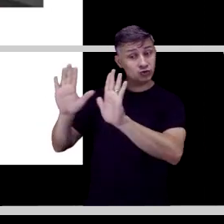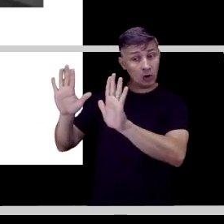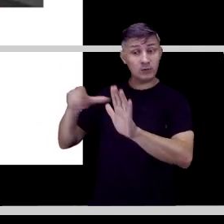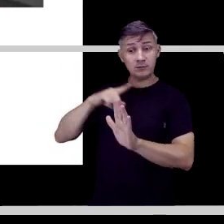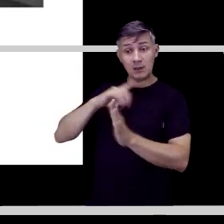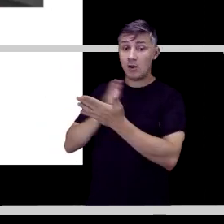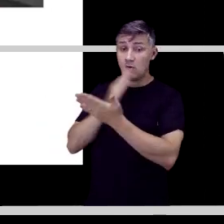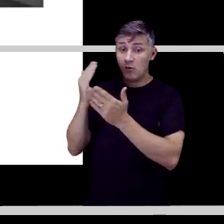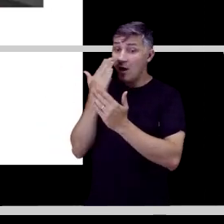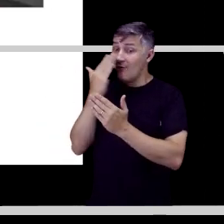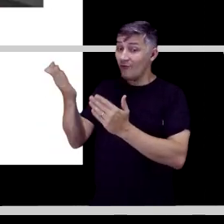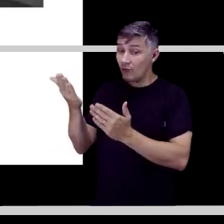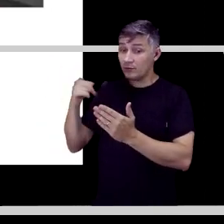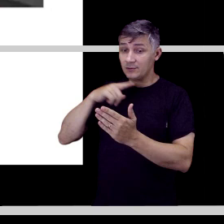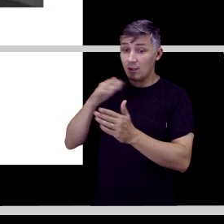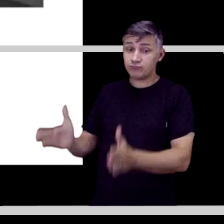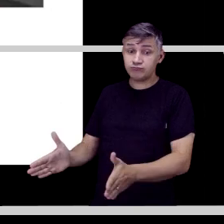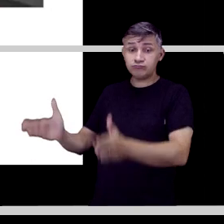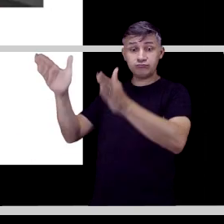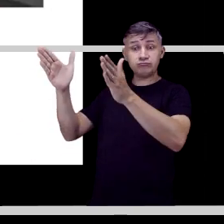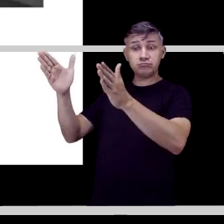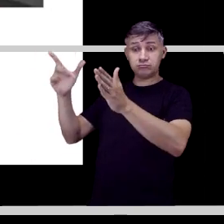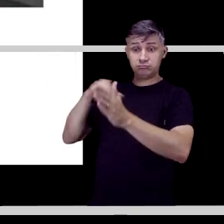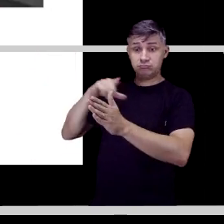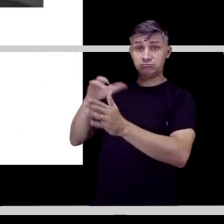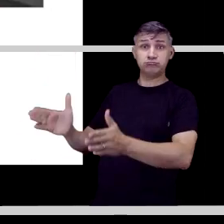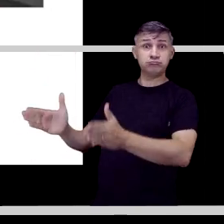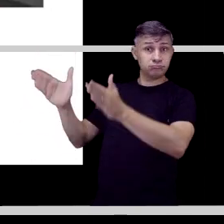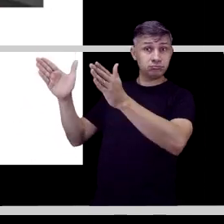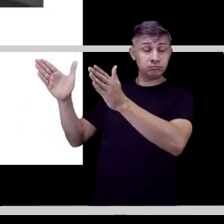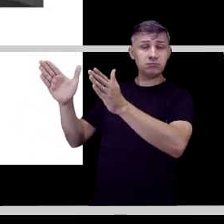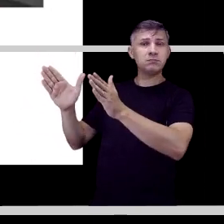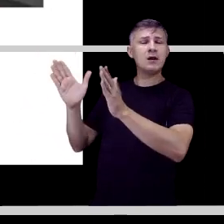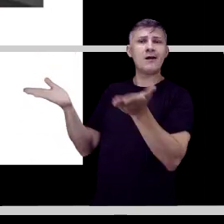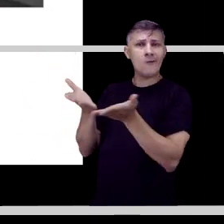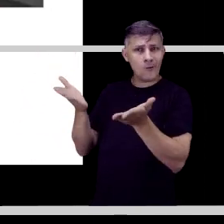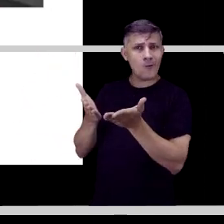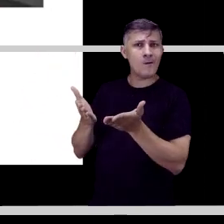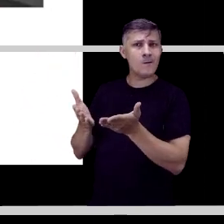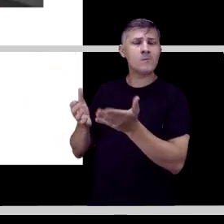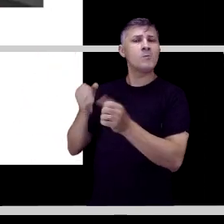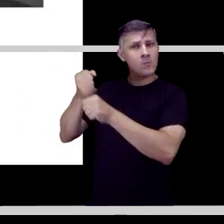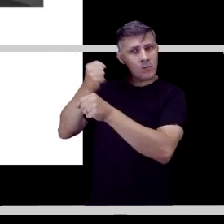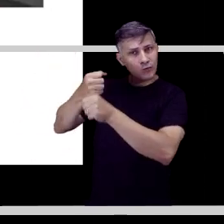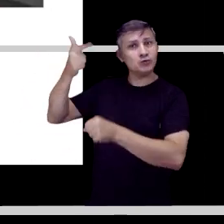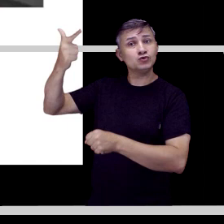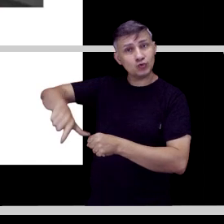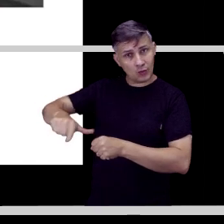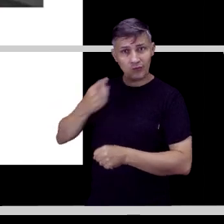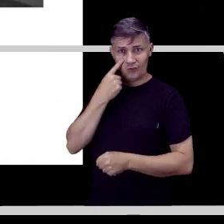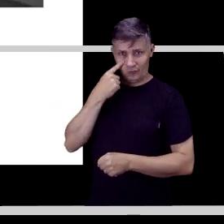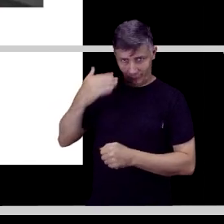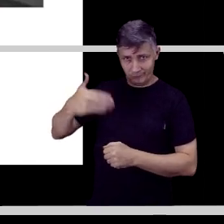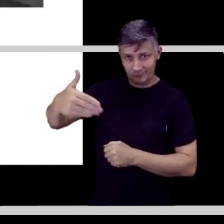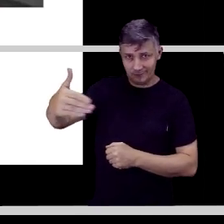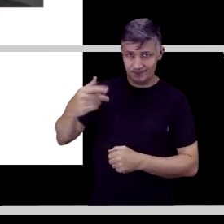vê ao fundo do terreno um pavilhão ali, que foi agora, então, reconstruído, como a gente vai ver ali na